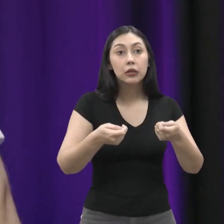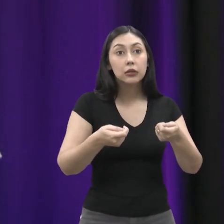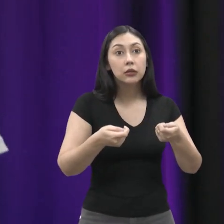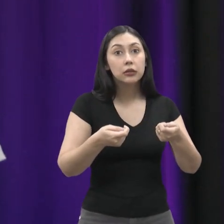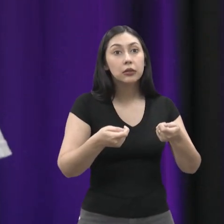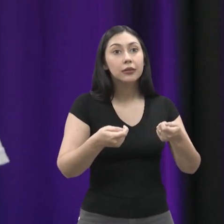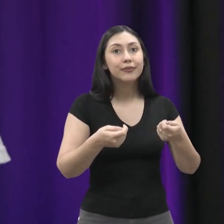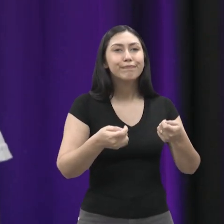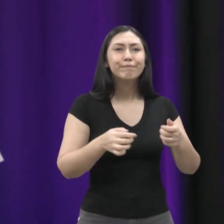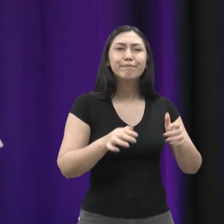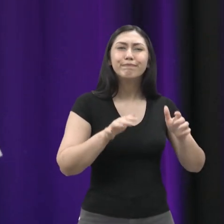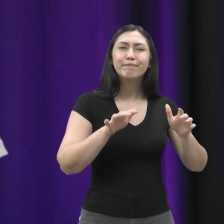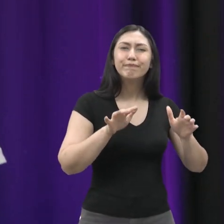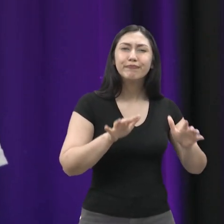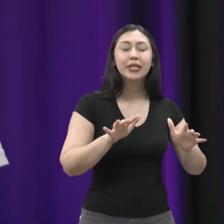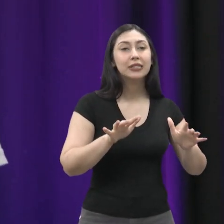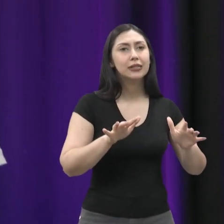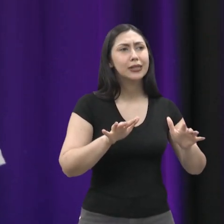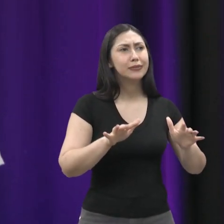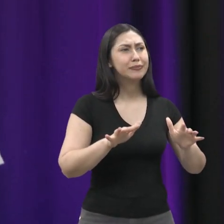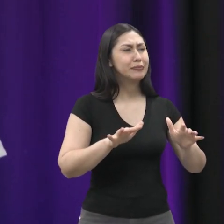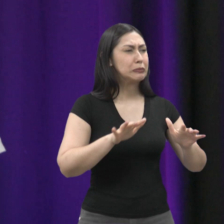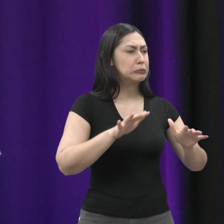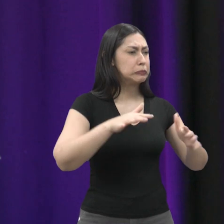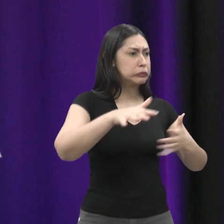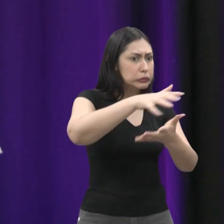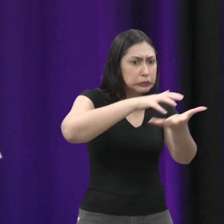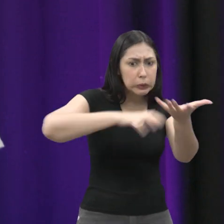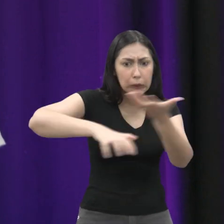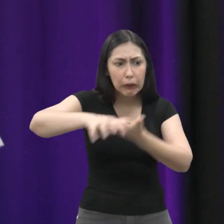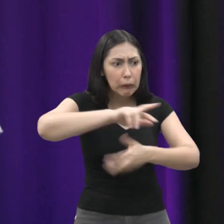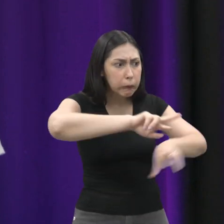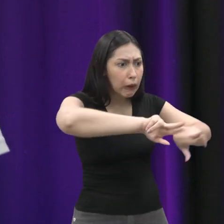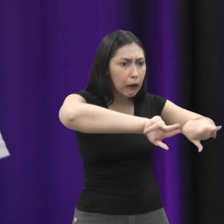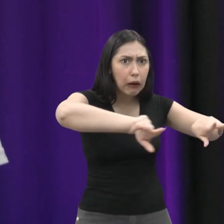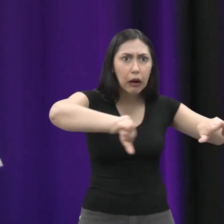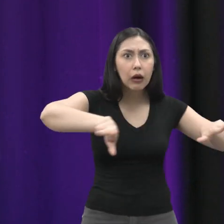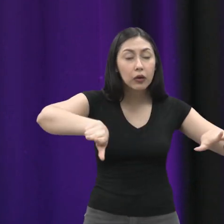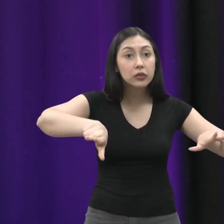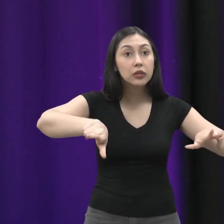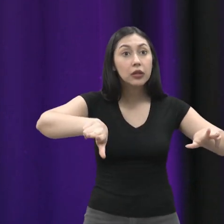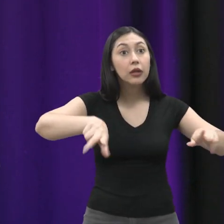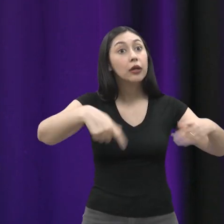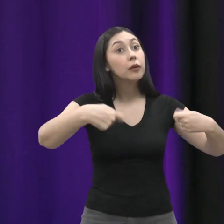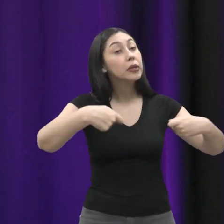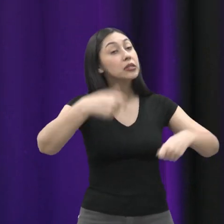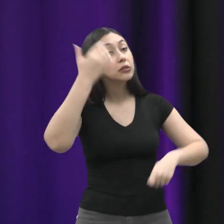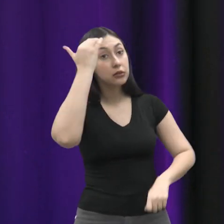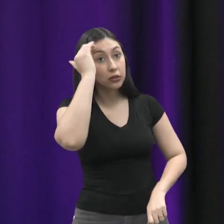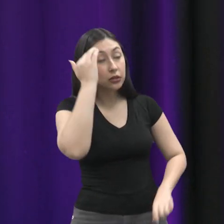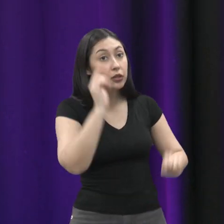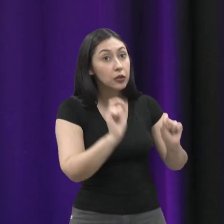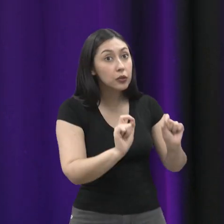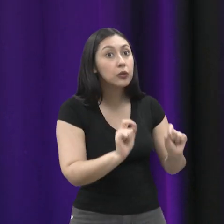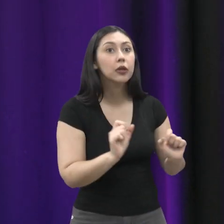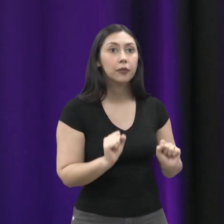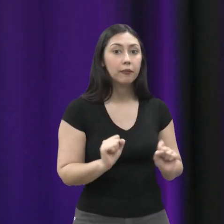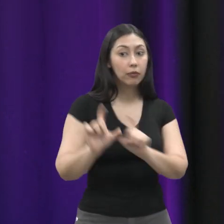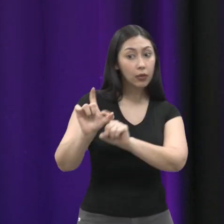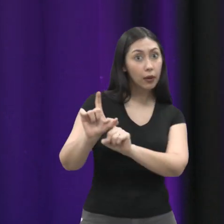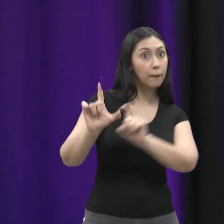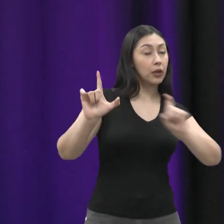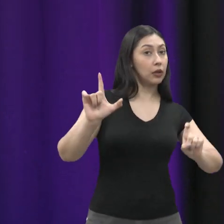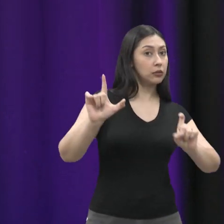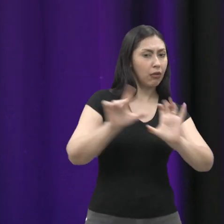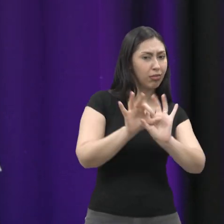de eventos que leva a isso. A gente tem que entender que as independências, elas são muito conflituosas